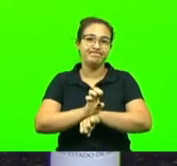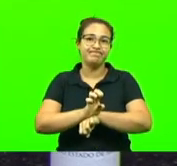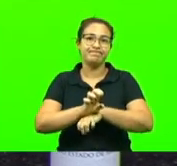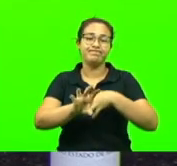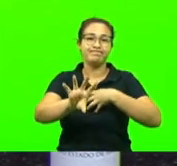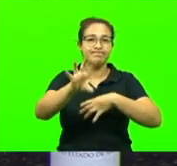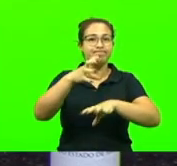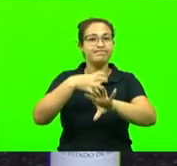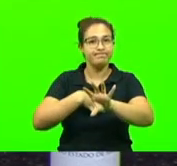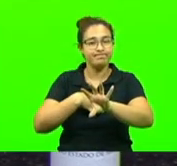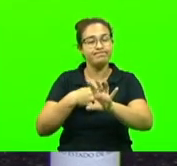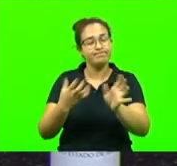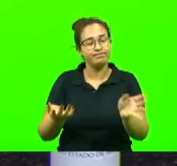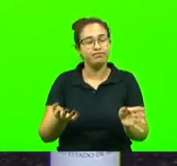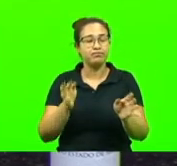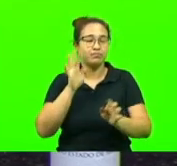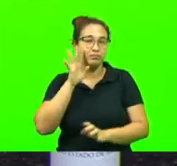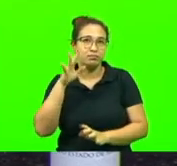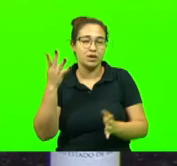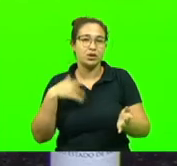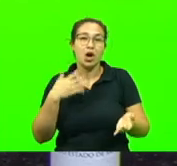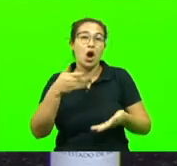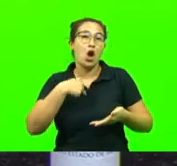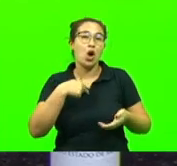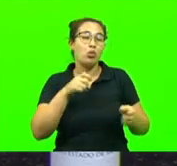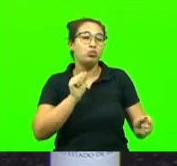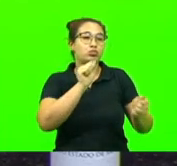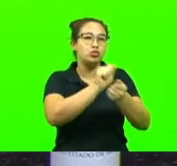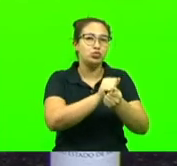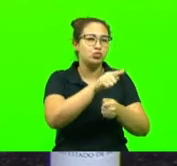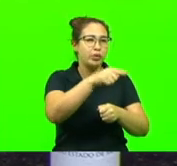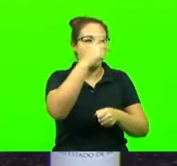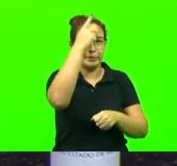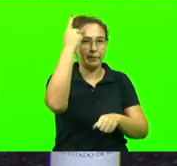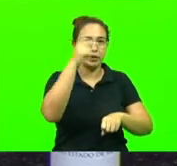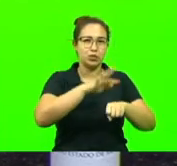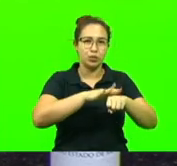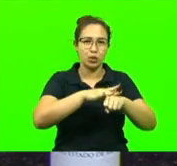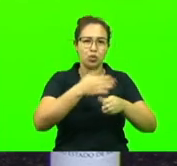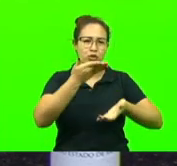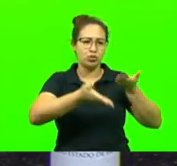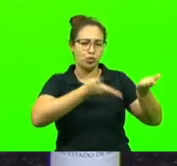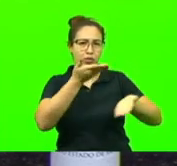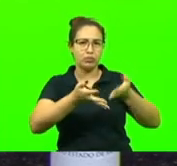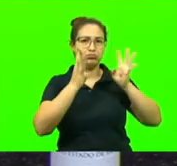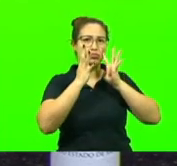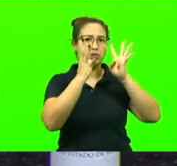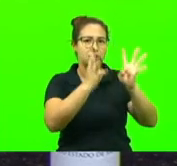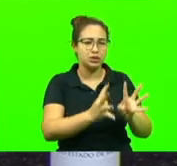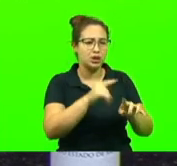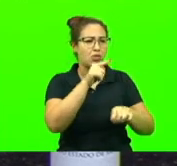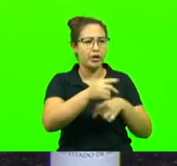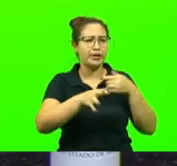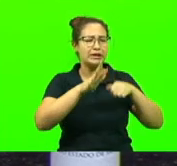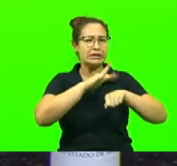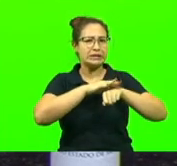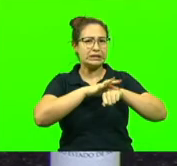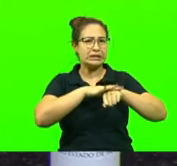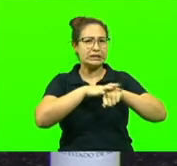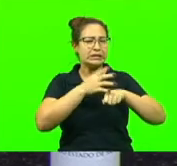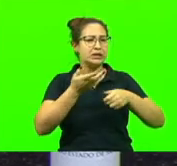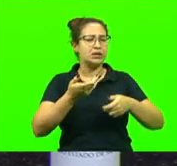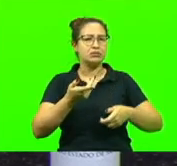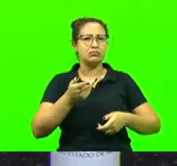empatia. Porque imaginamos nós, eu estou lá cuidando, acompanhando um ente querido ou alguém que está acamado, está doente, e